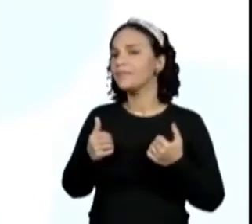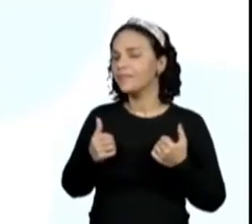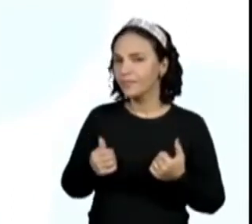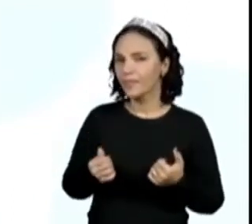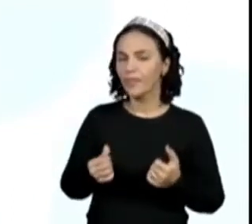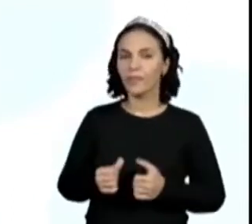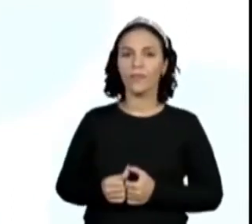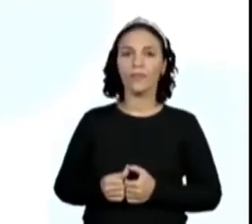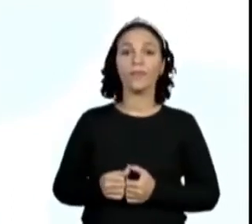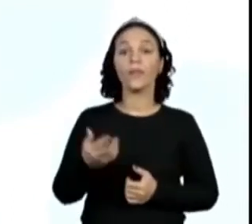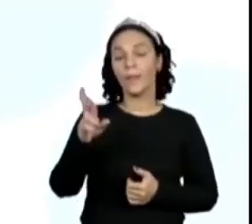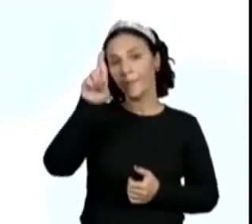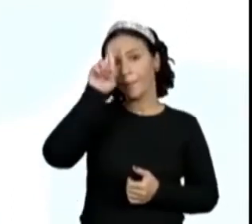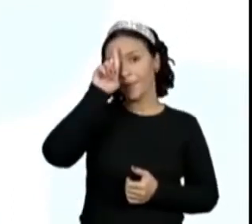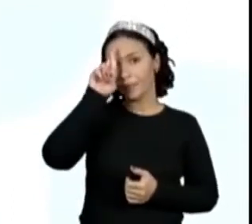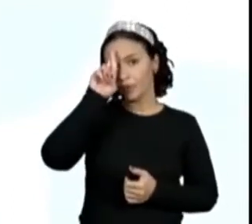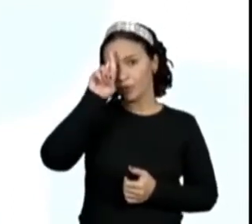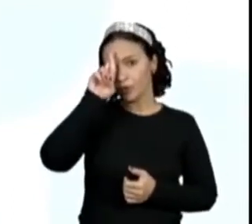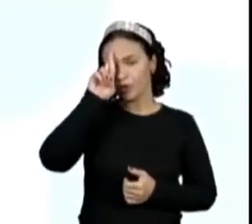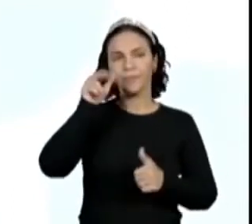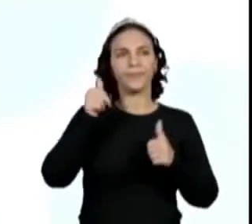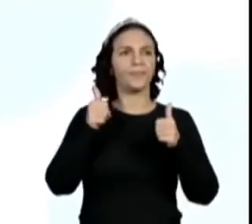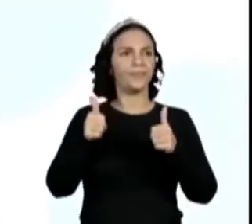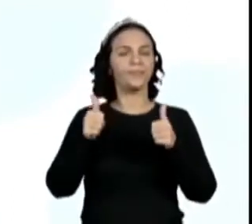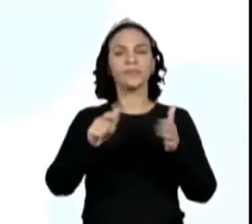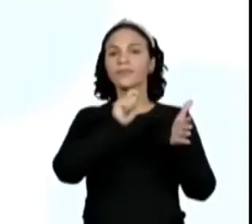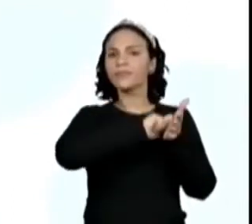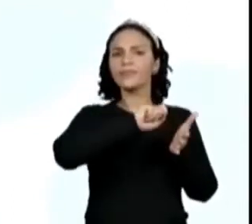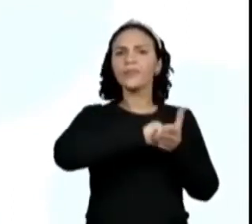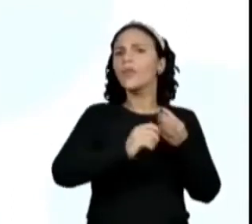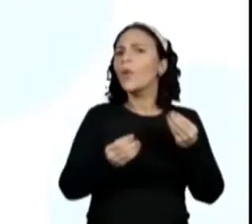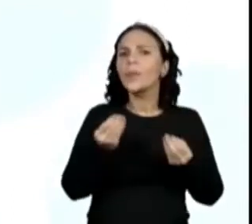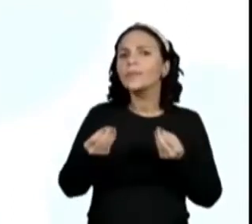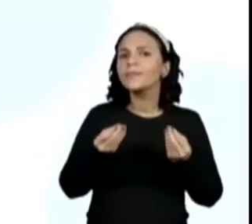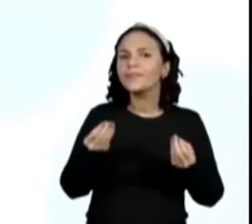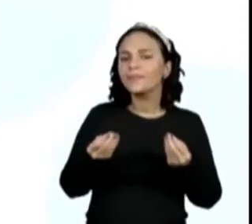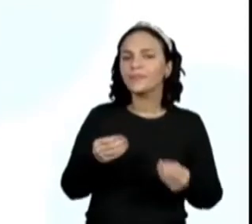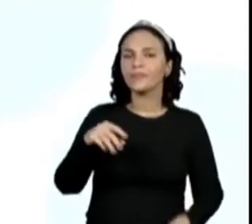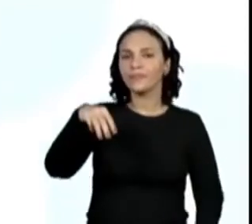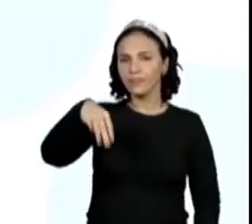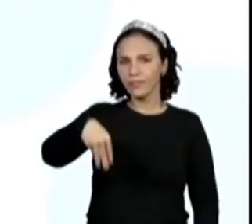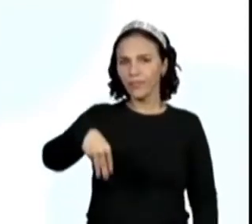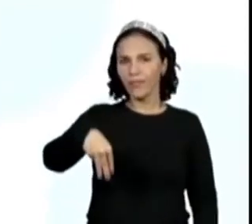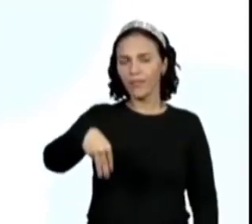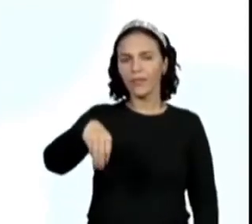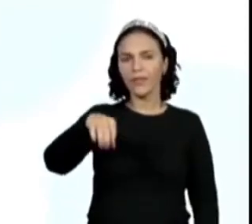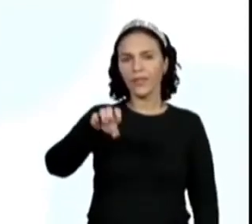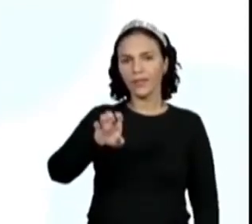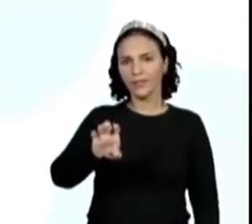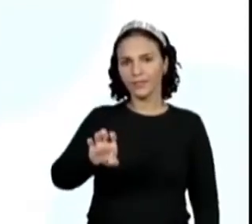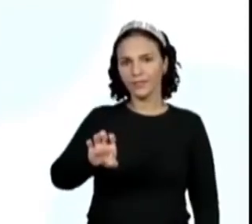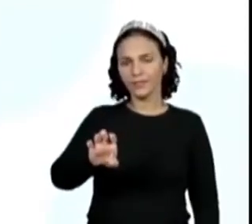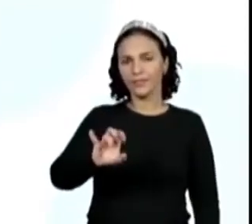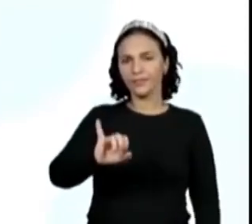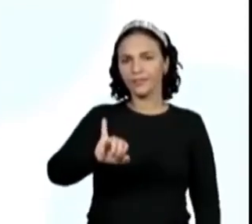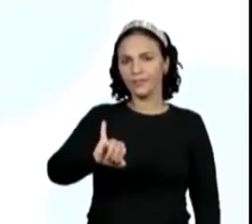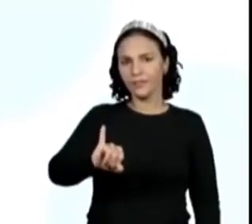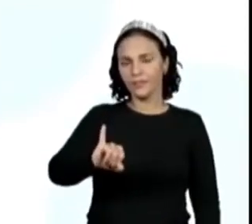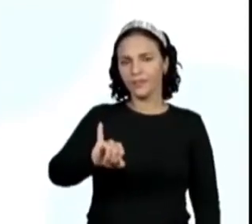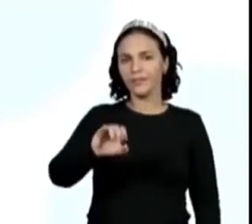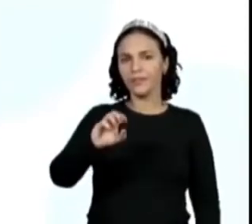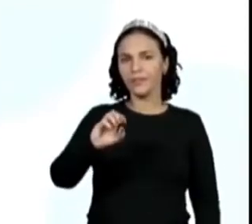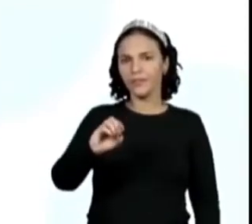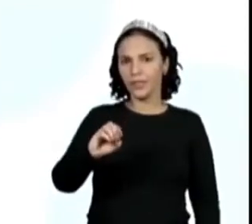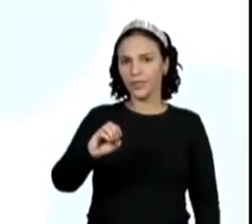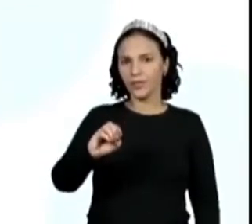vamos utilizar o meio-dia, né? Isso. Então, vamos escrever esse primeiro verso aqui. Lembra que nada tem a ver o que eu vou escrever de um